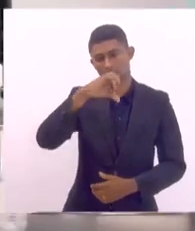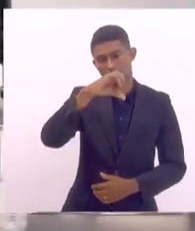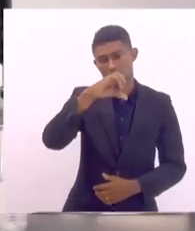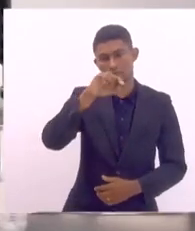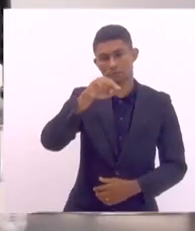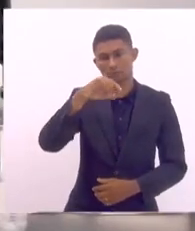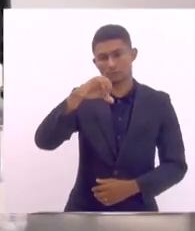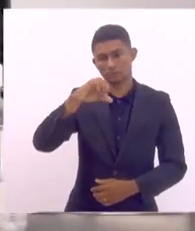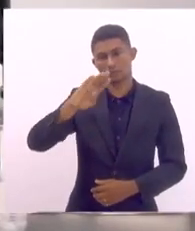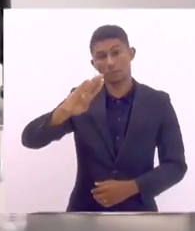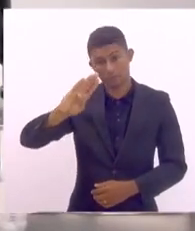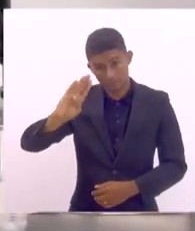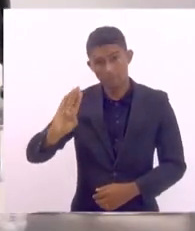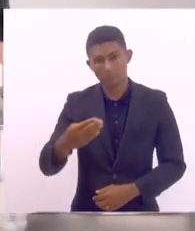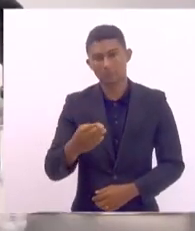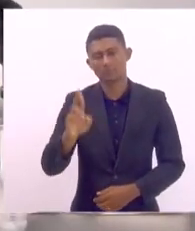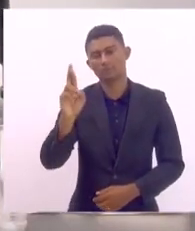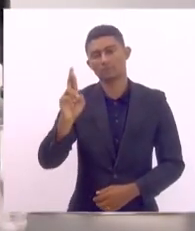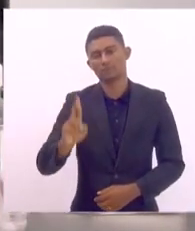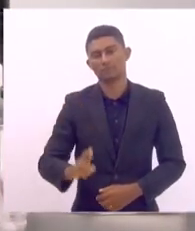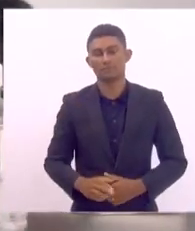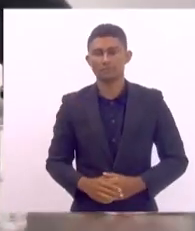Aqui.